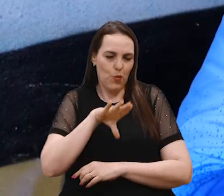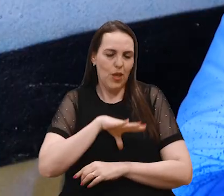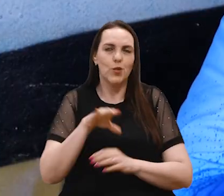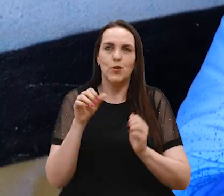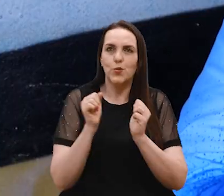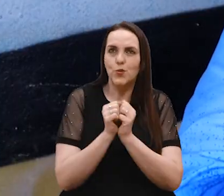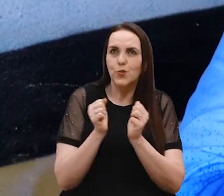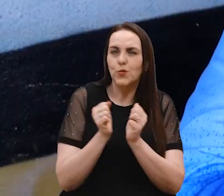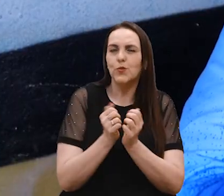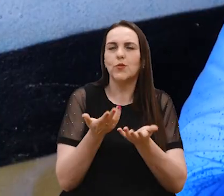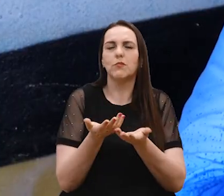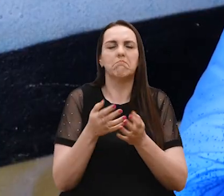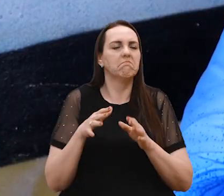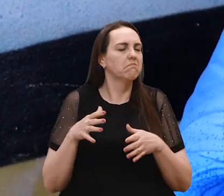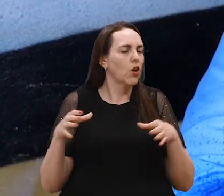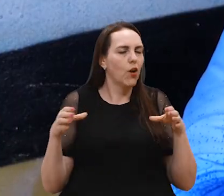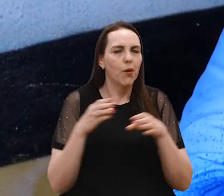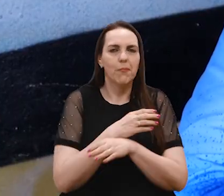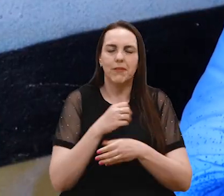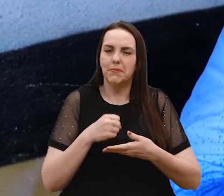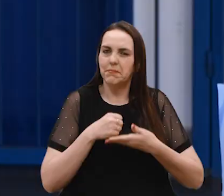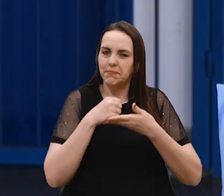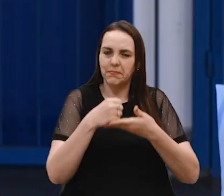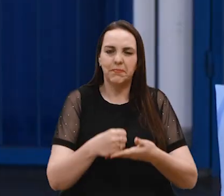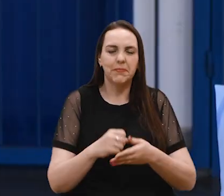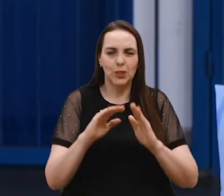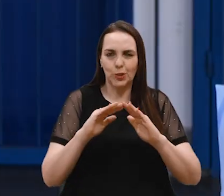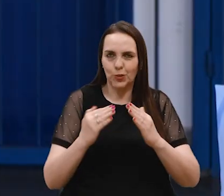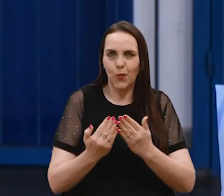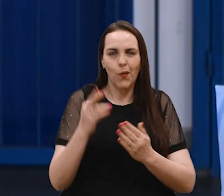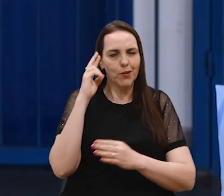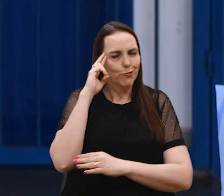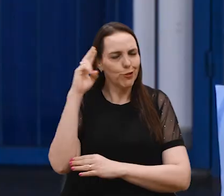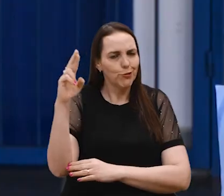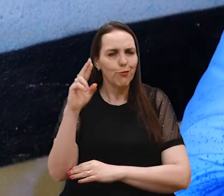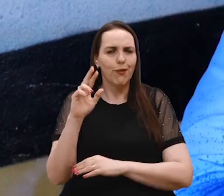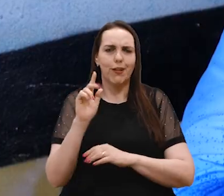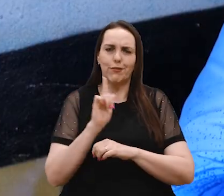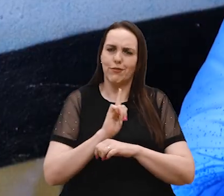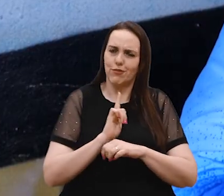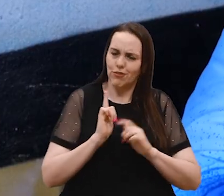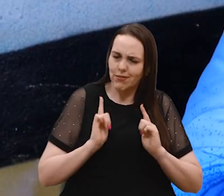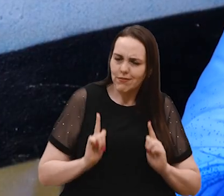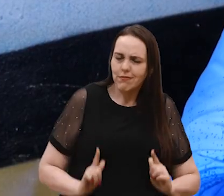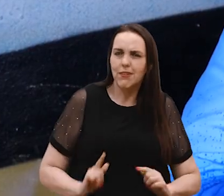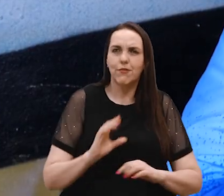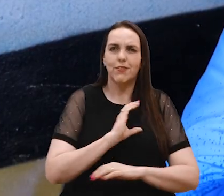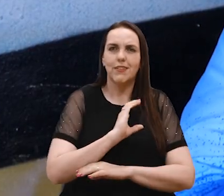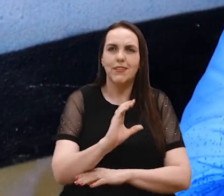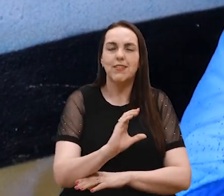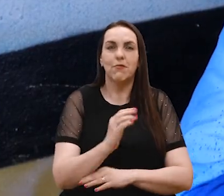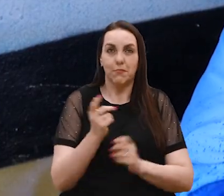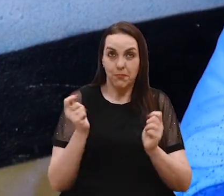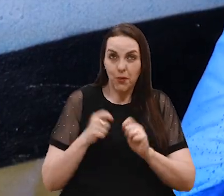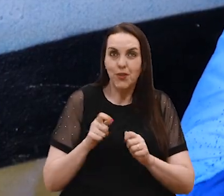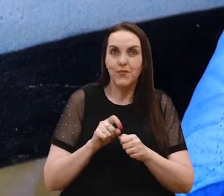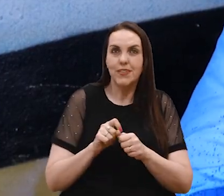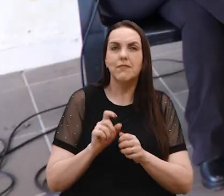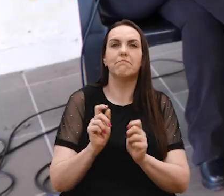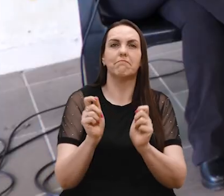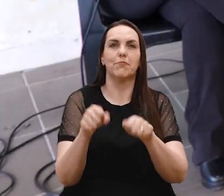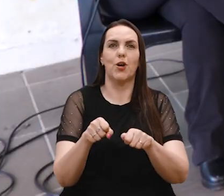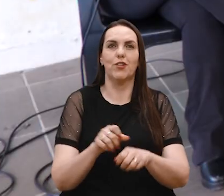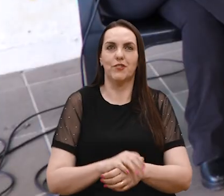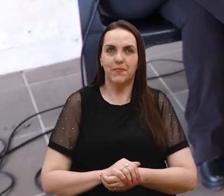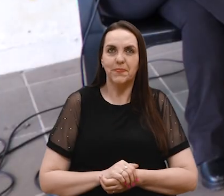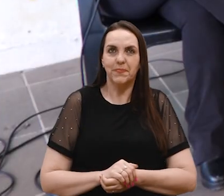comigo. Tive total apoio da escola, assim, né, da direção da escola, da gestão ali, da coordenação. Eu disse, posso fazer?